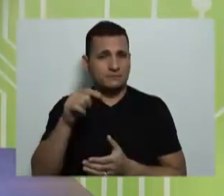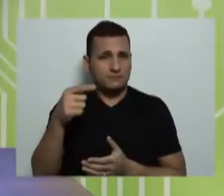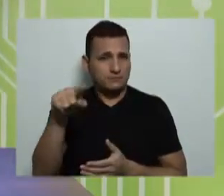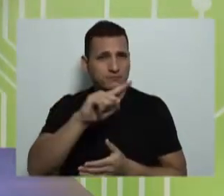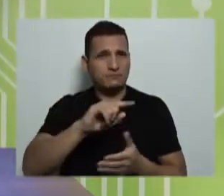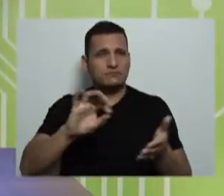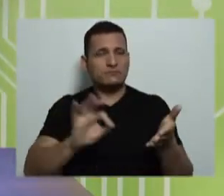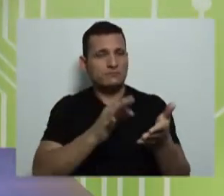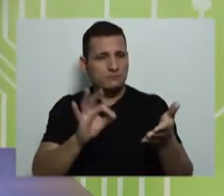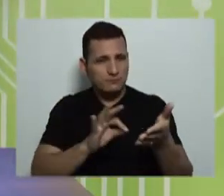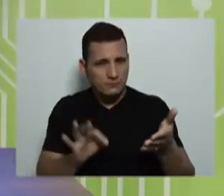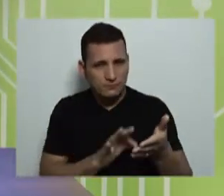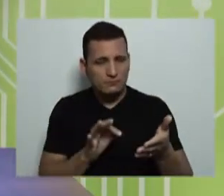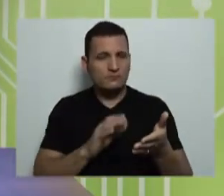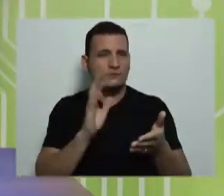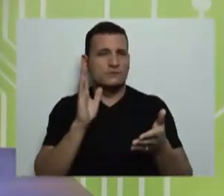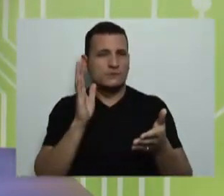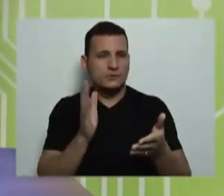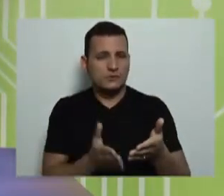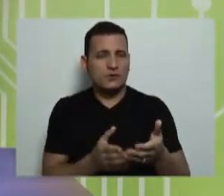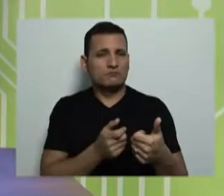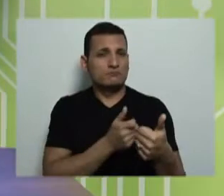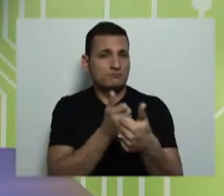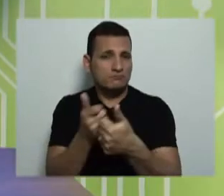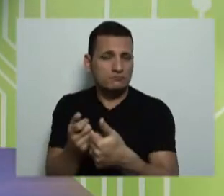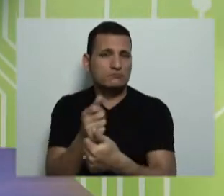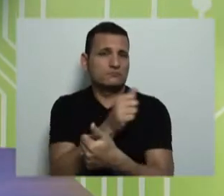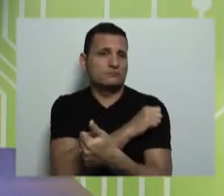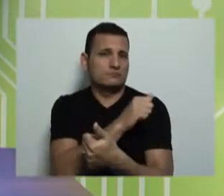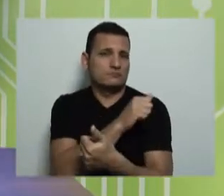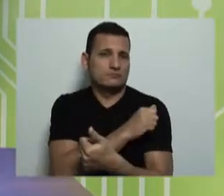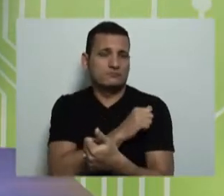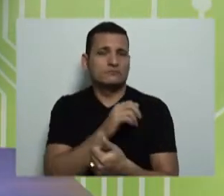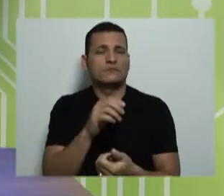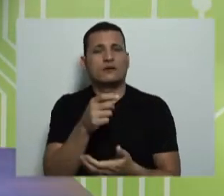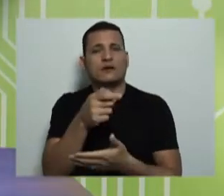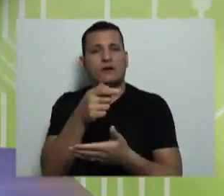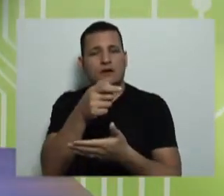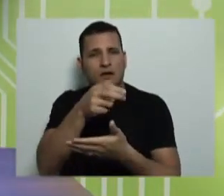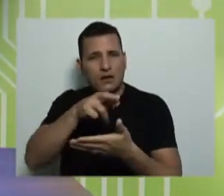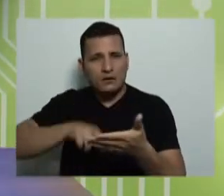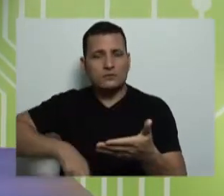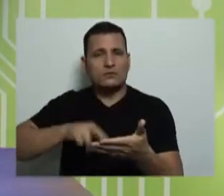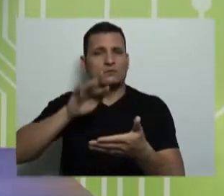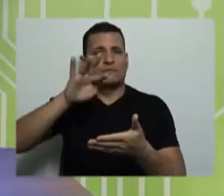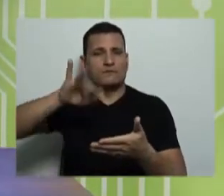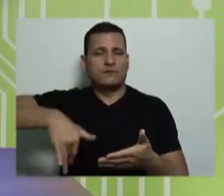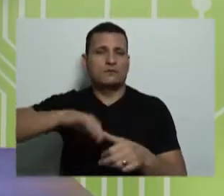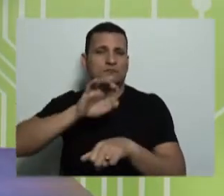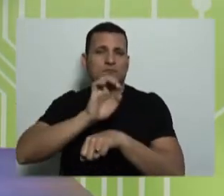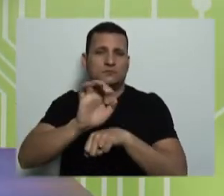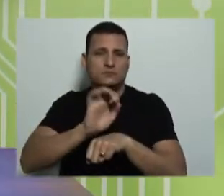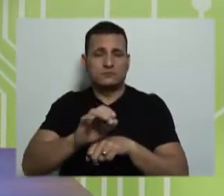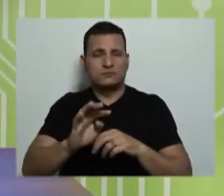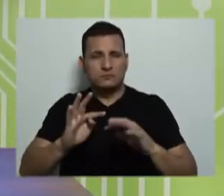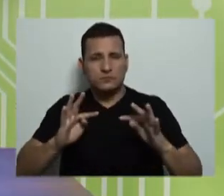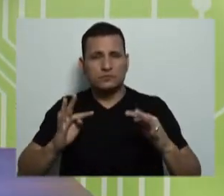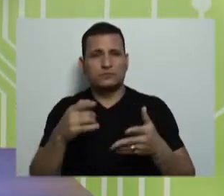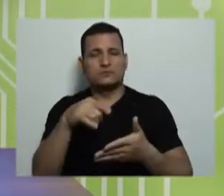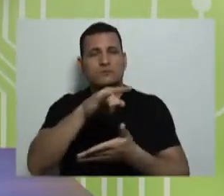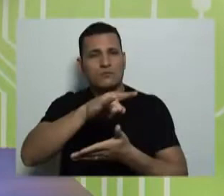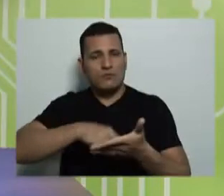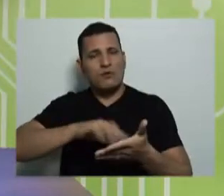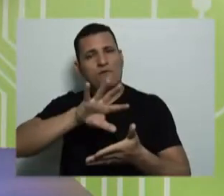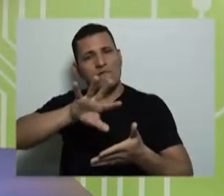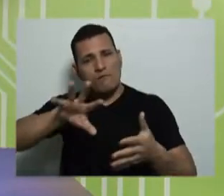instrumentalizarem, formalizarem, acompanharem o aluno, vai ter um relatório final de estágio. Toda essa documentação vai ser juntada